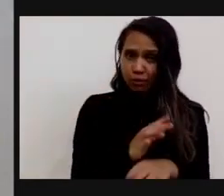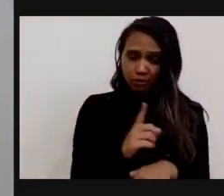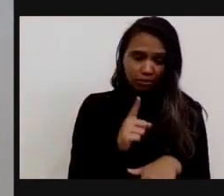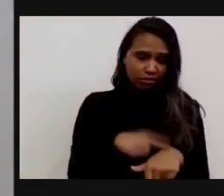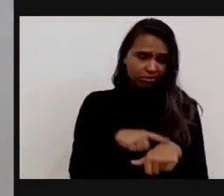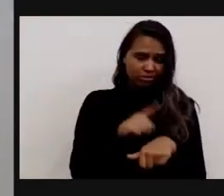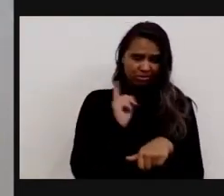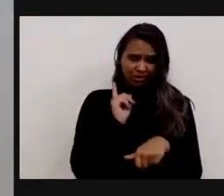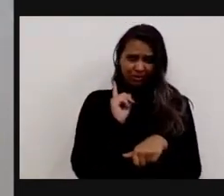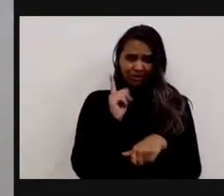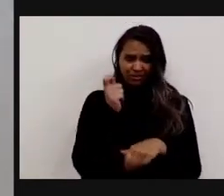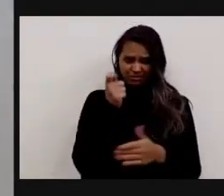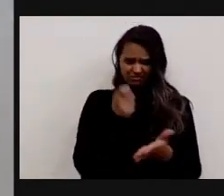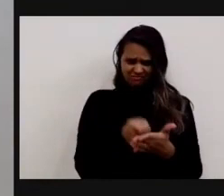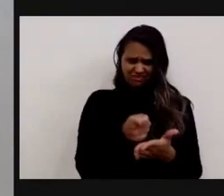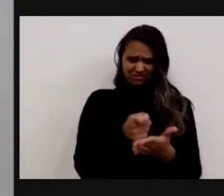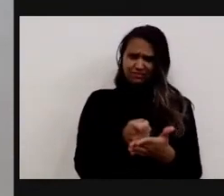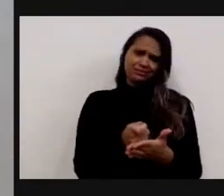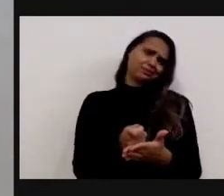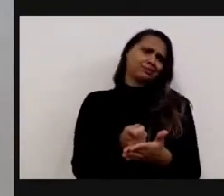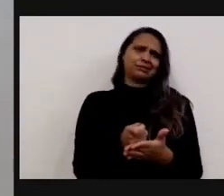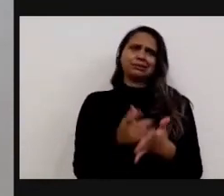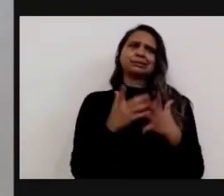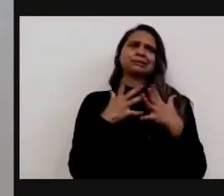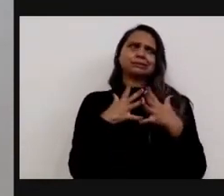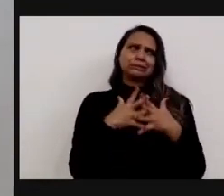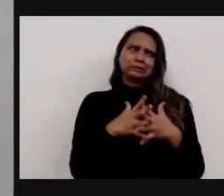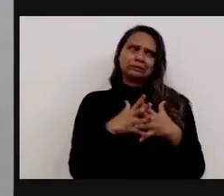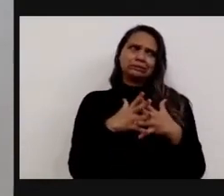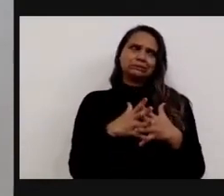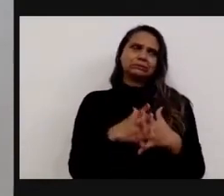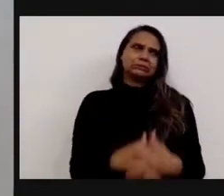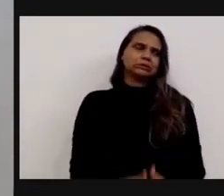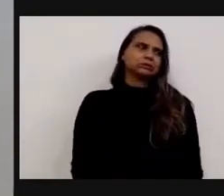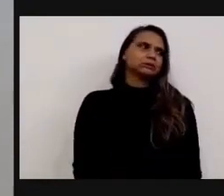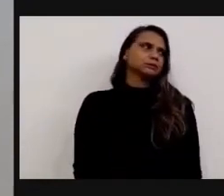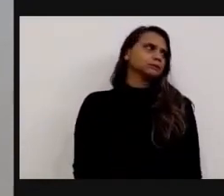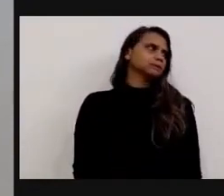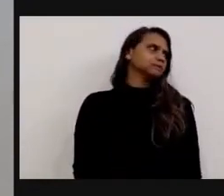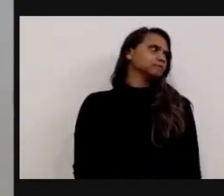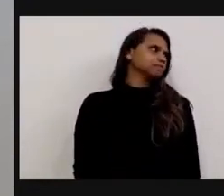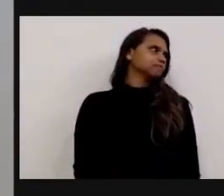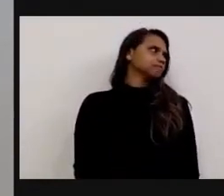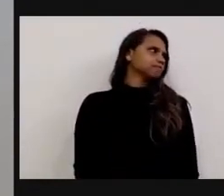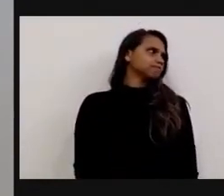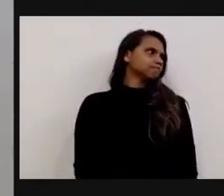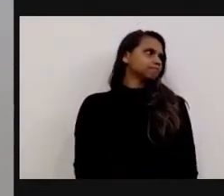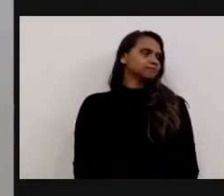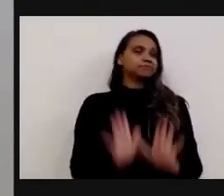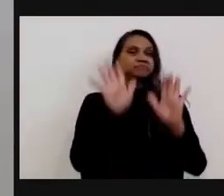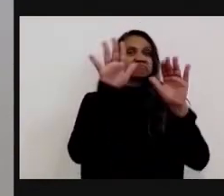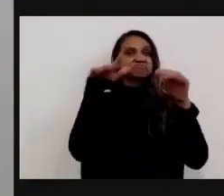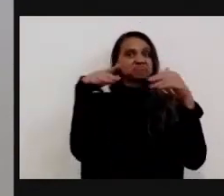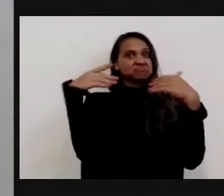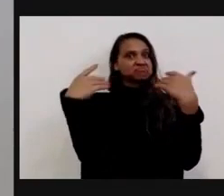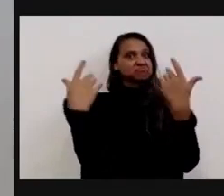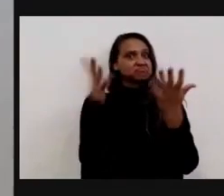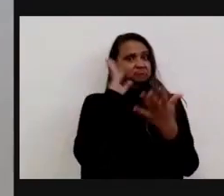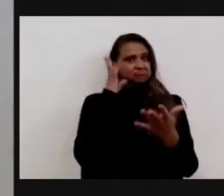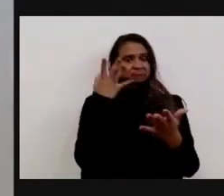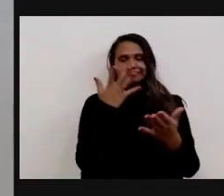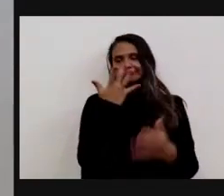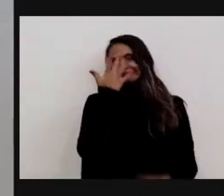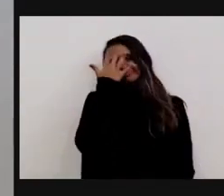atravancando ainda é obrigatória aí ela é muito mais complicado né Qual que é a solução eu não sei vai depender